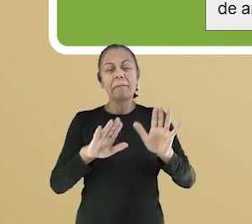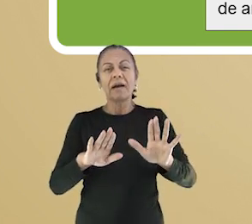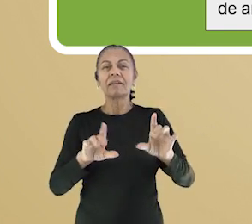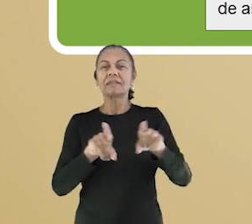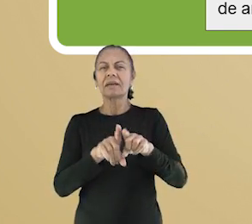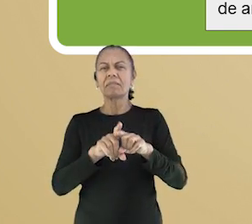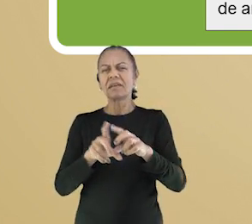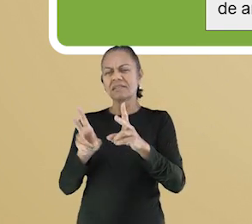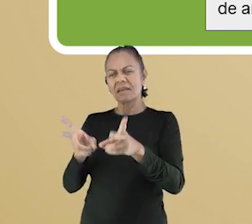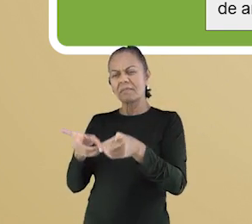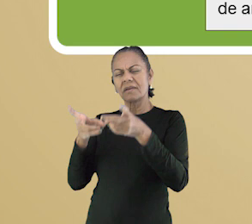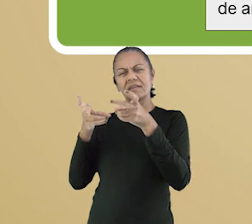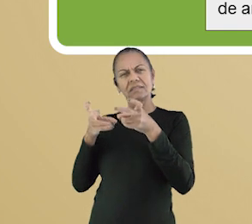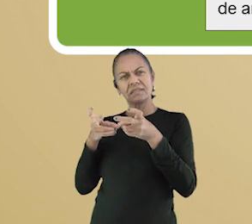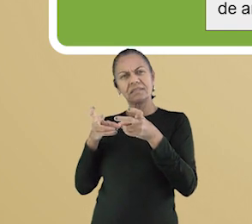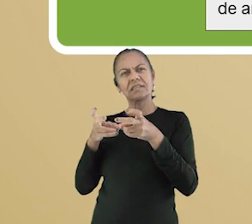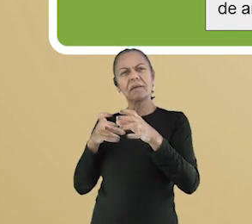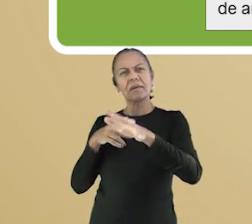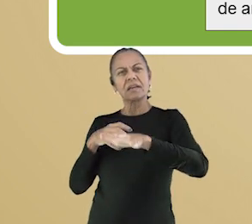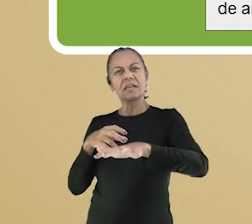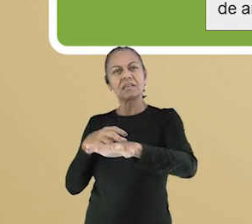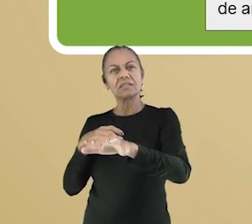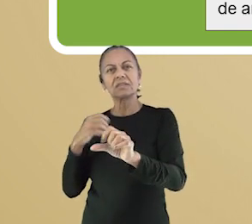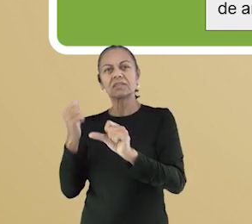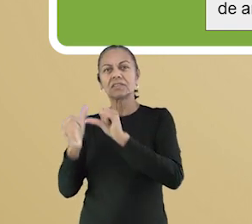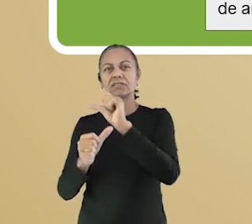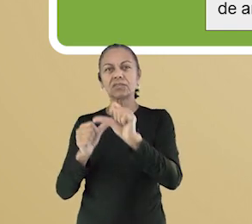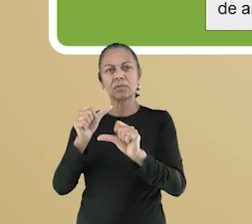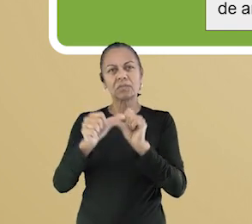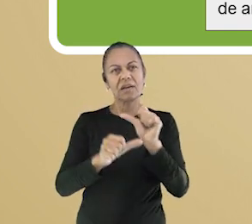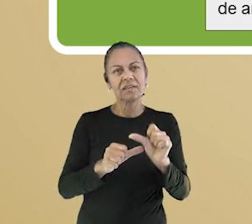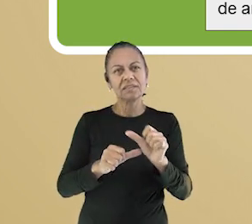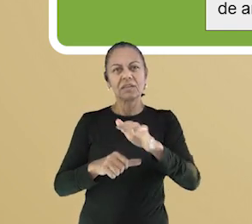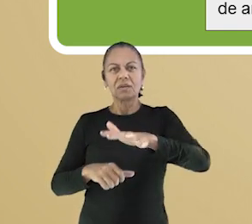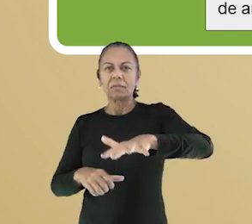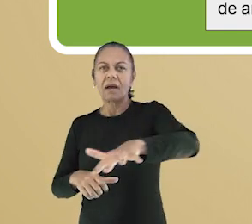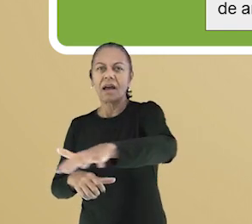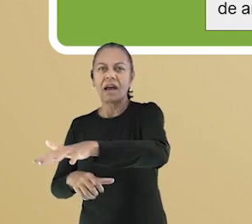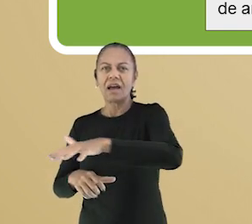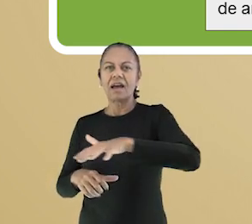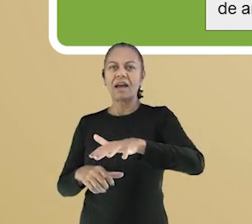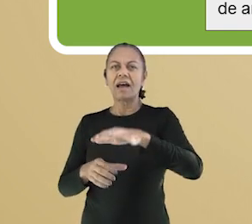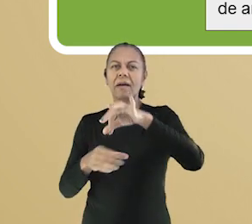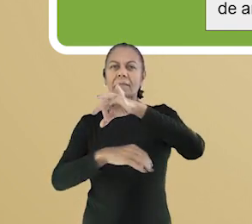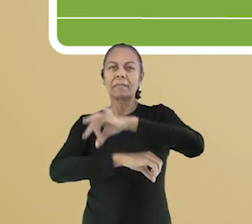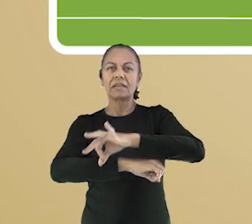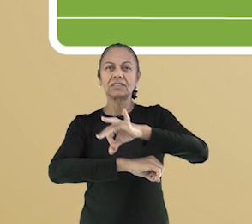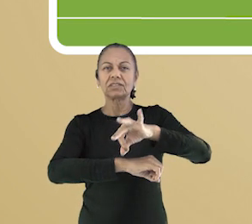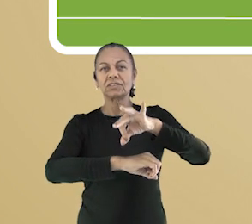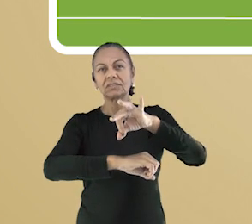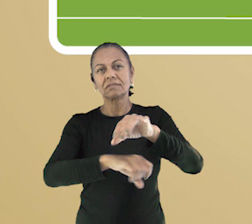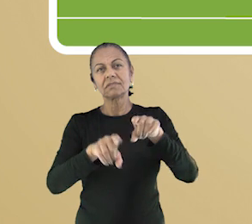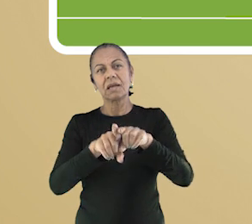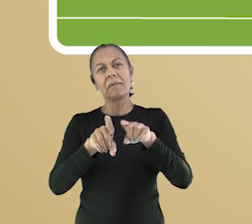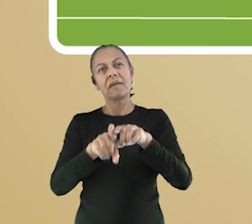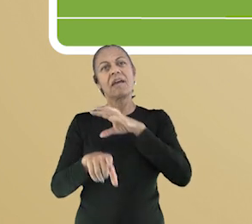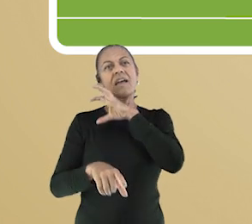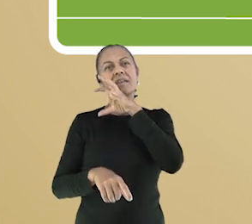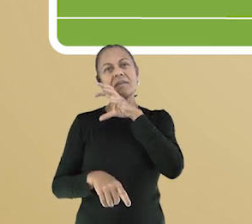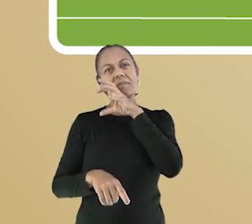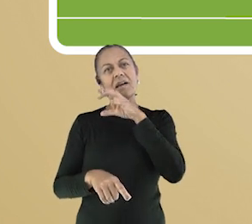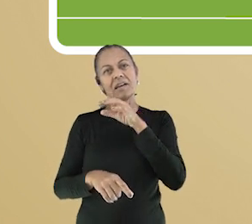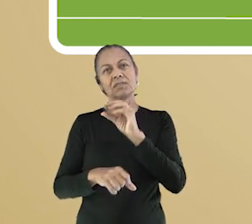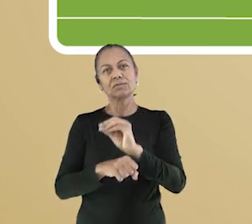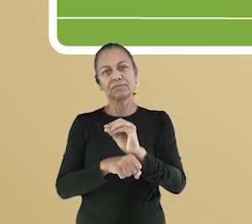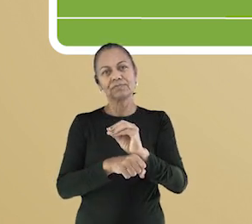completamente transformada em um espaço para plantio e criação de animais. Ok? E agora, deem uma olhadinha